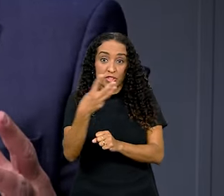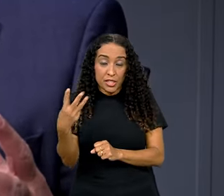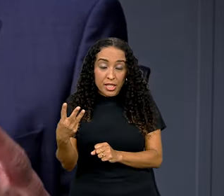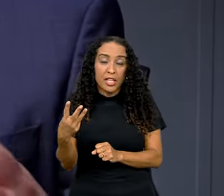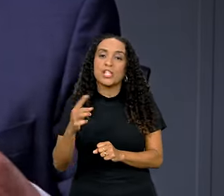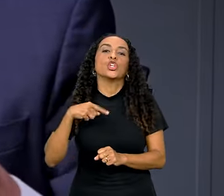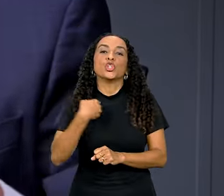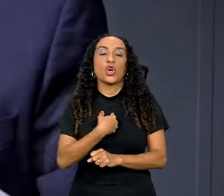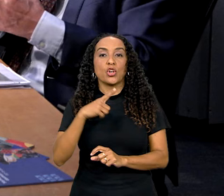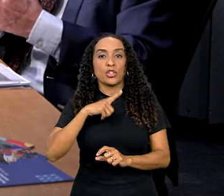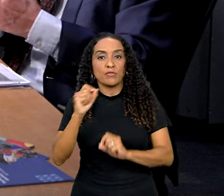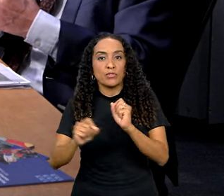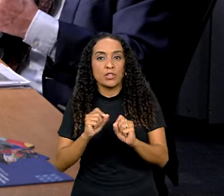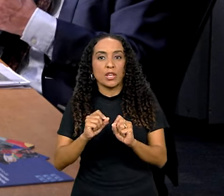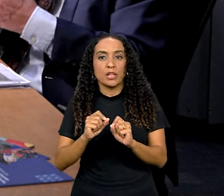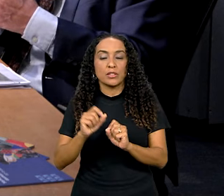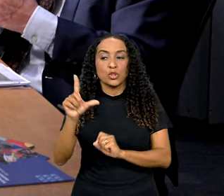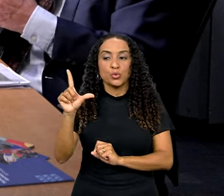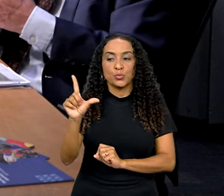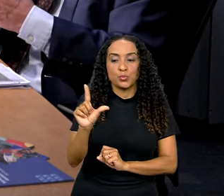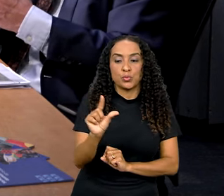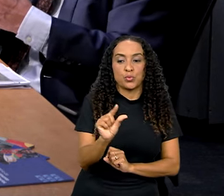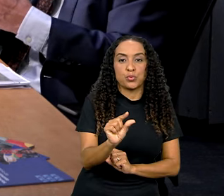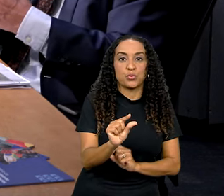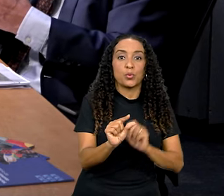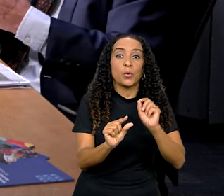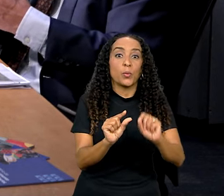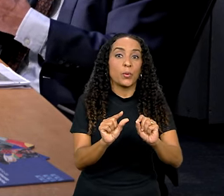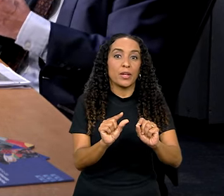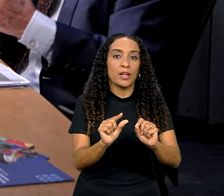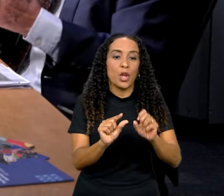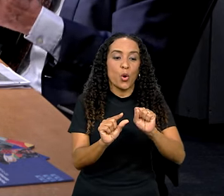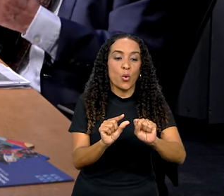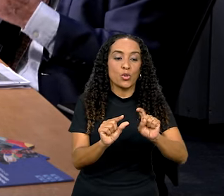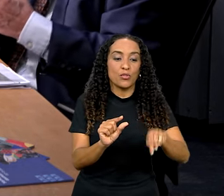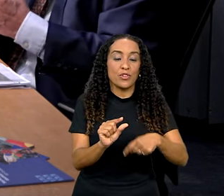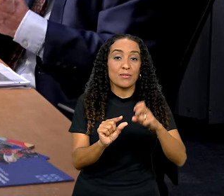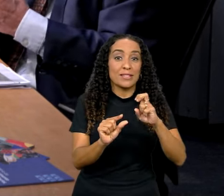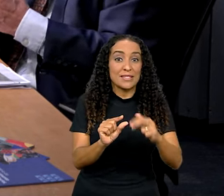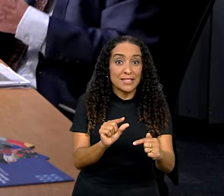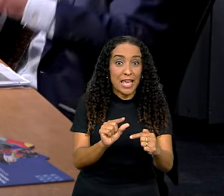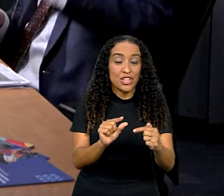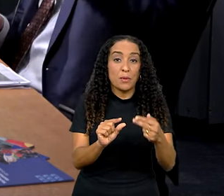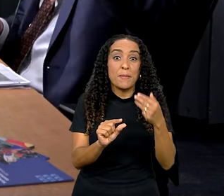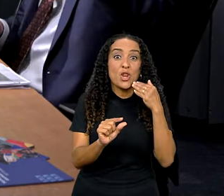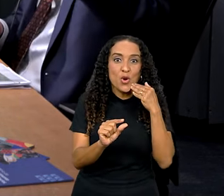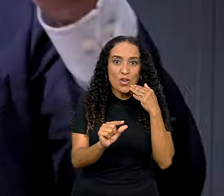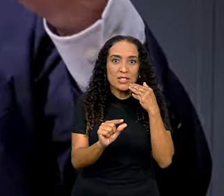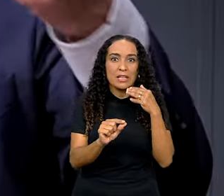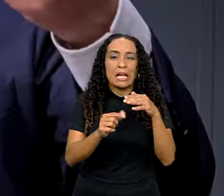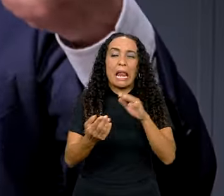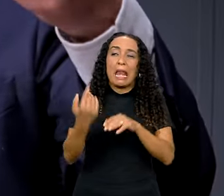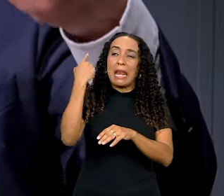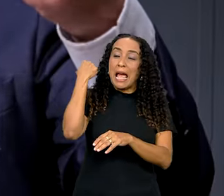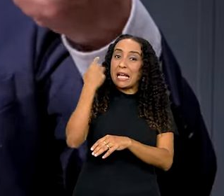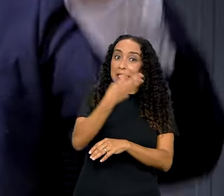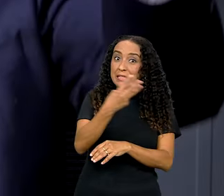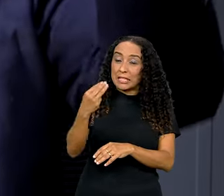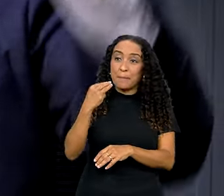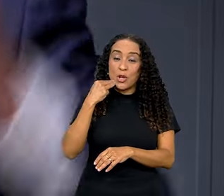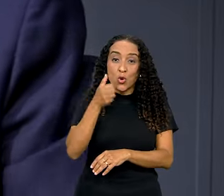2023 nós tivéssemos uma redução para eh 8,7 milhões daqueles